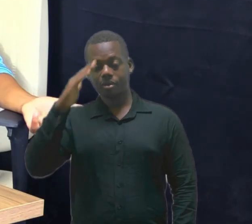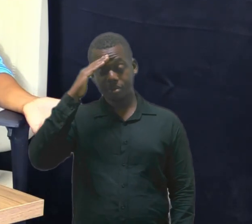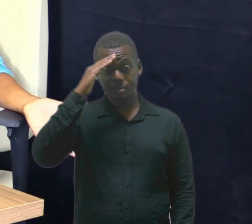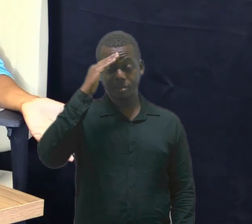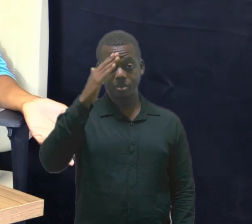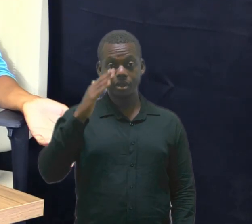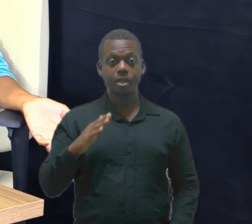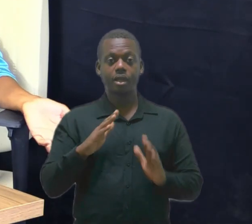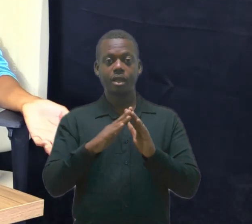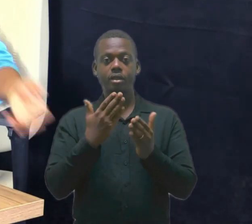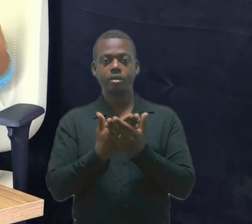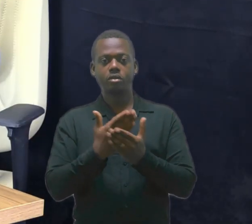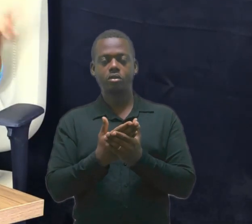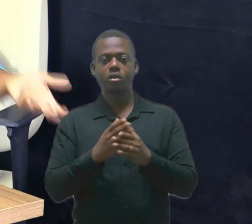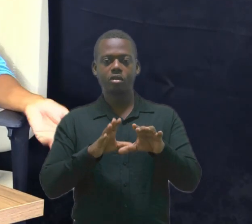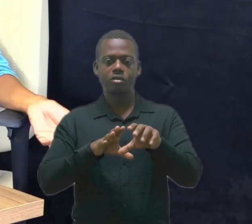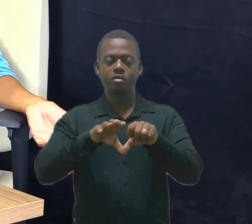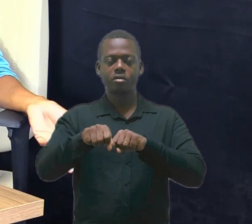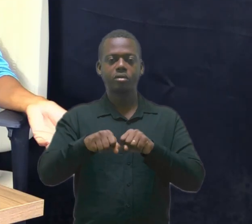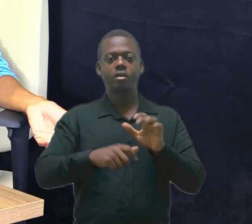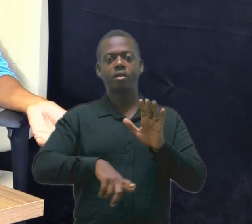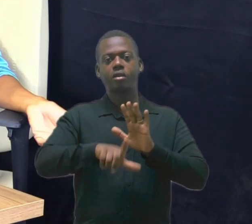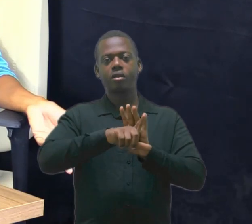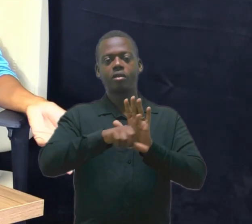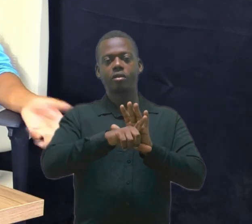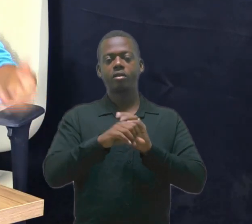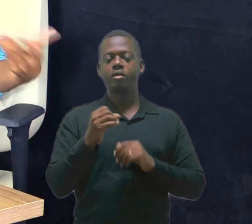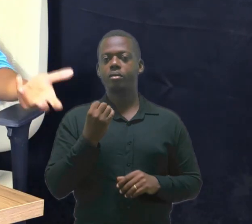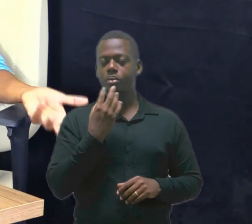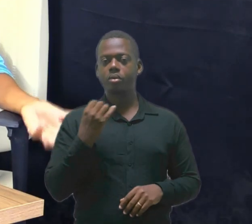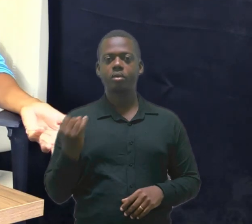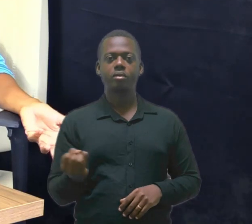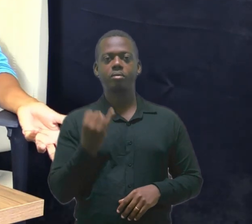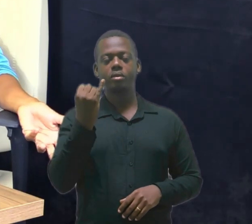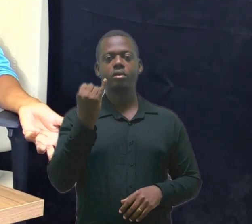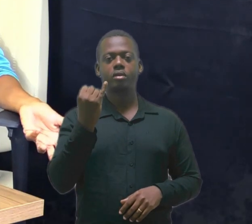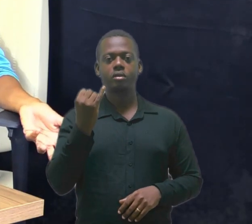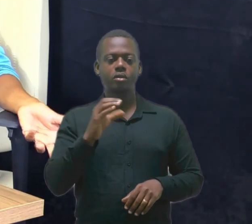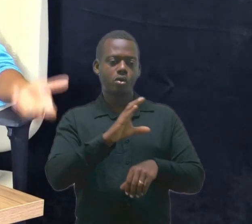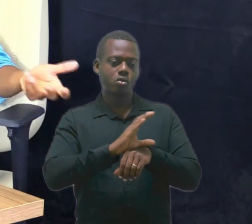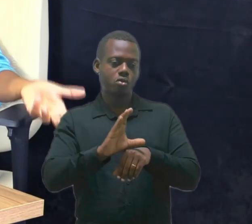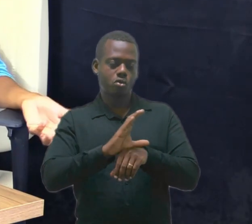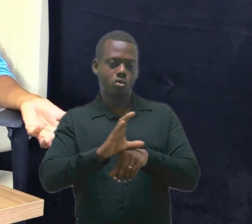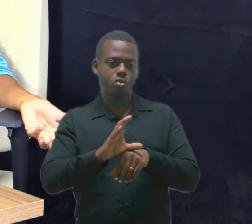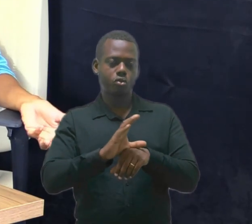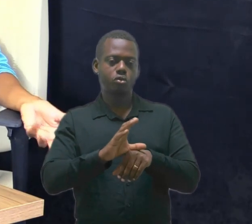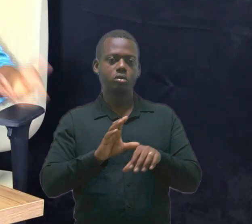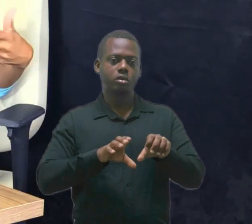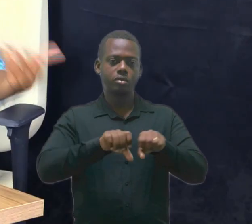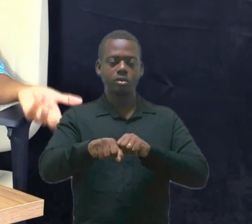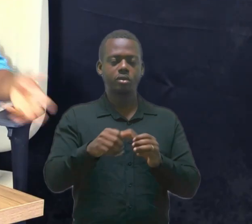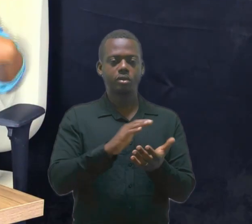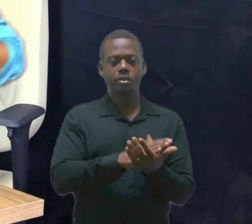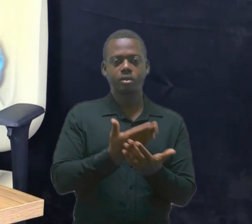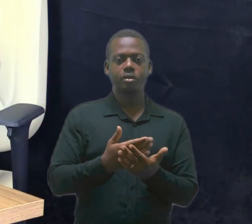também escola de formação. Né? Então, há uma lei aí para ser trazida aqui para o plenário. Né? Trazer cursos de formação para a nossa cidade. Porque